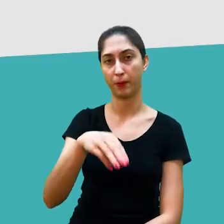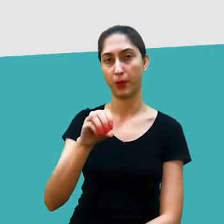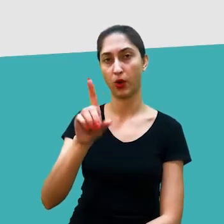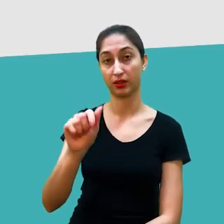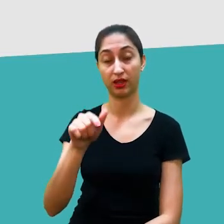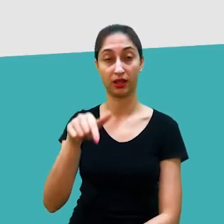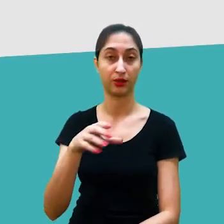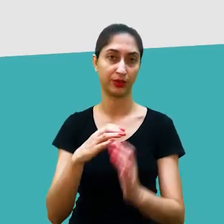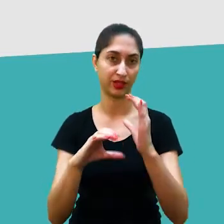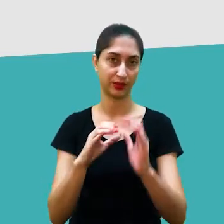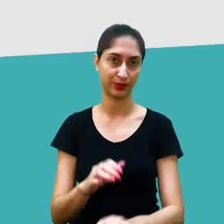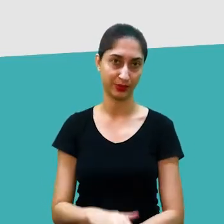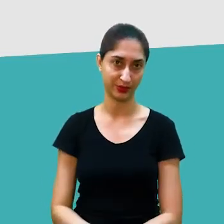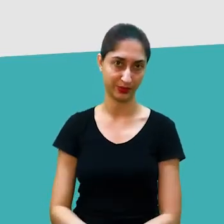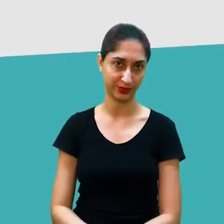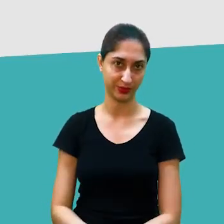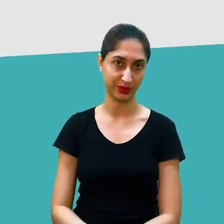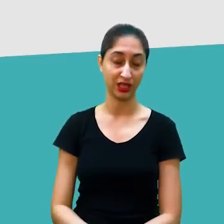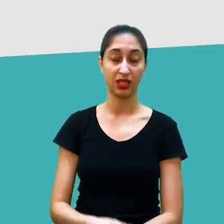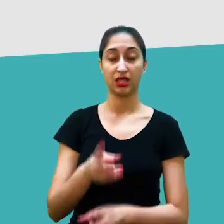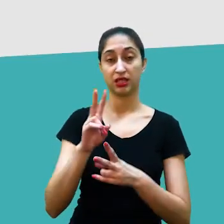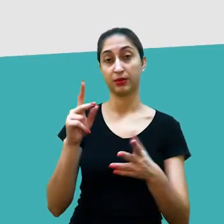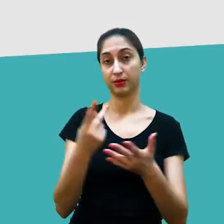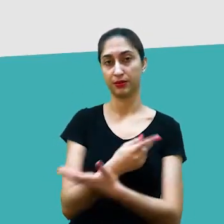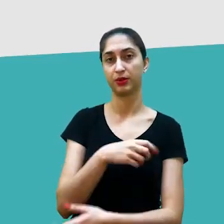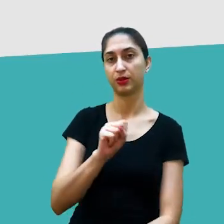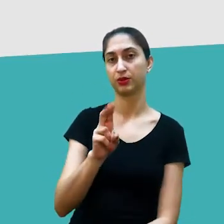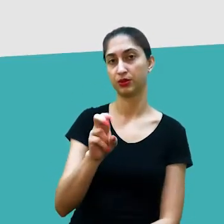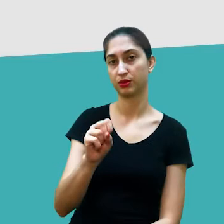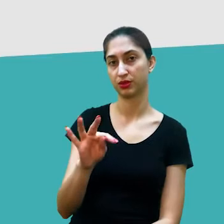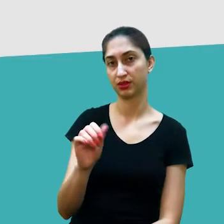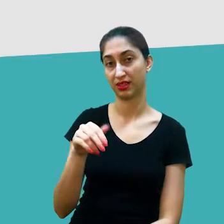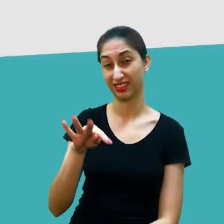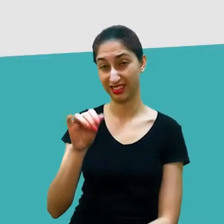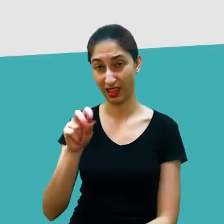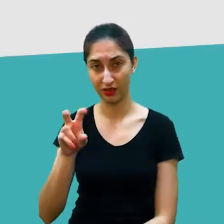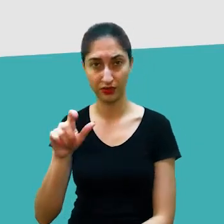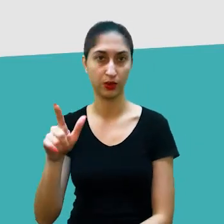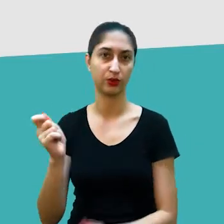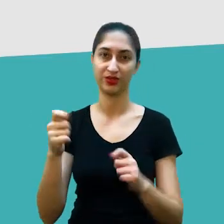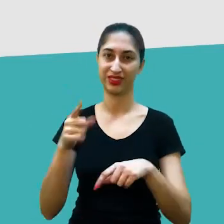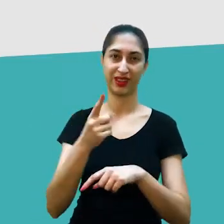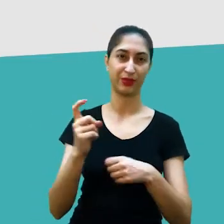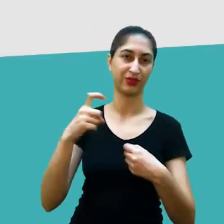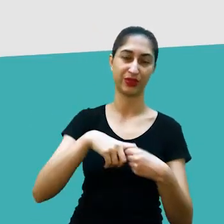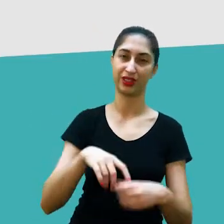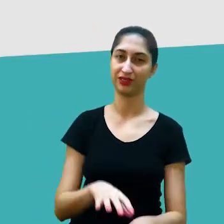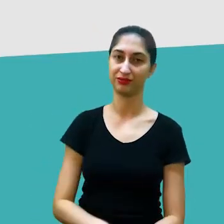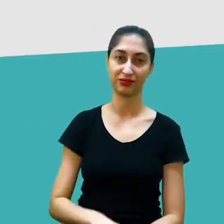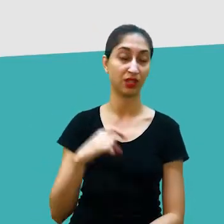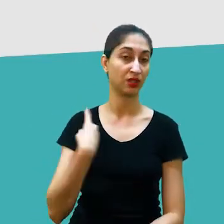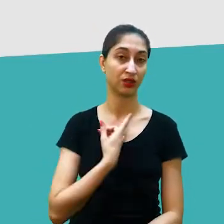E ela, quando ela abraça a sustentabilidade, não tem mais volta. Realmente a gente tem que entender que